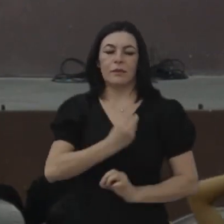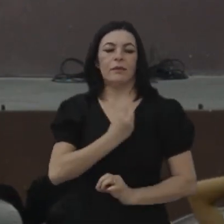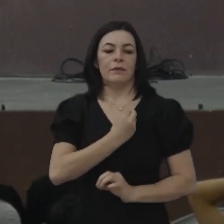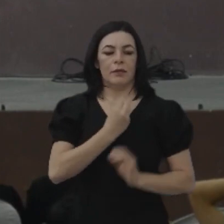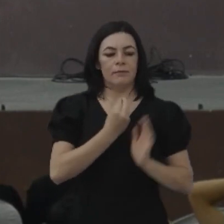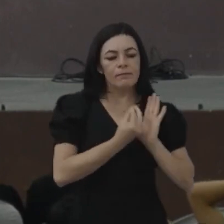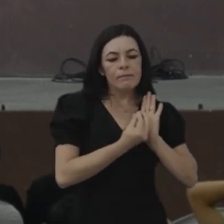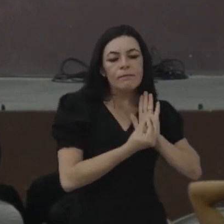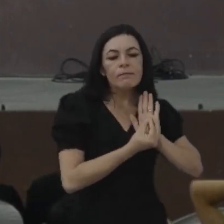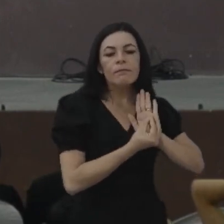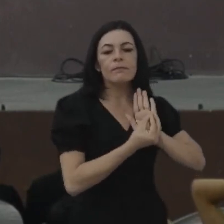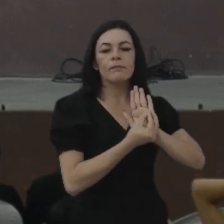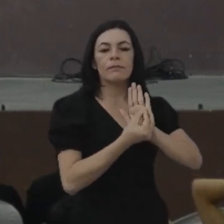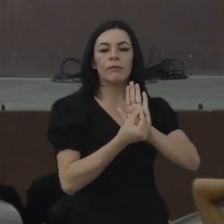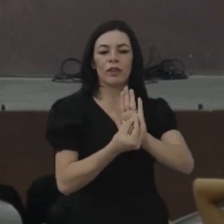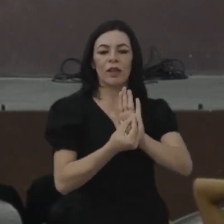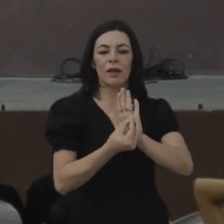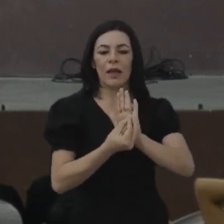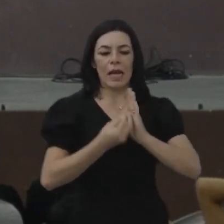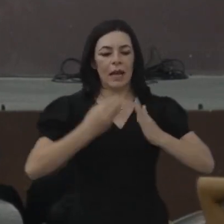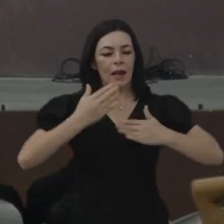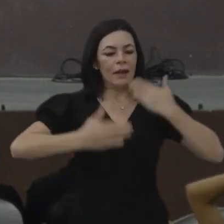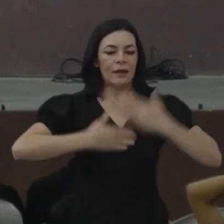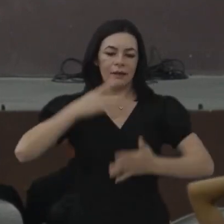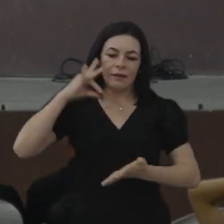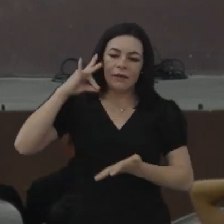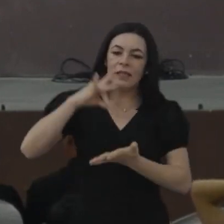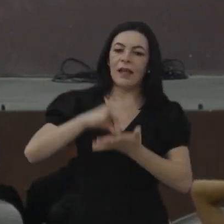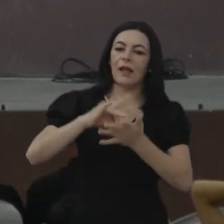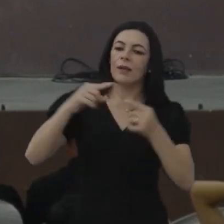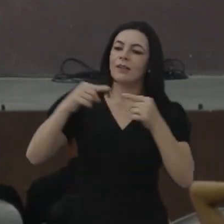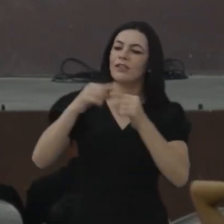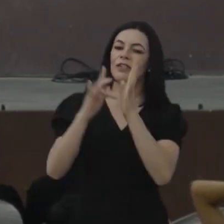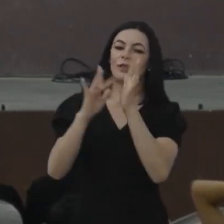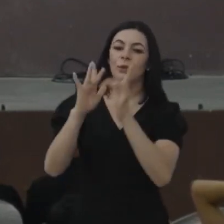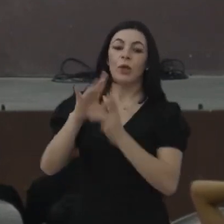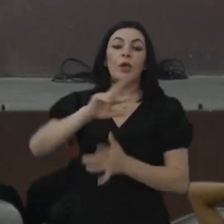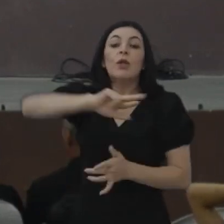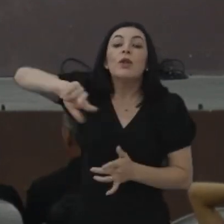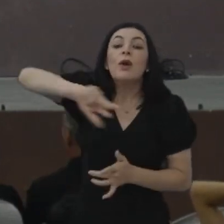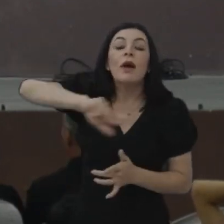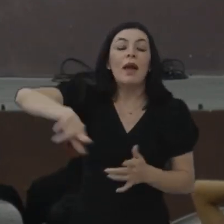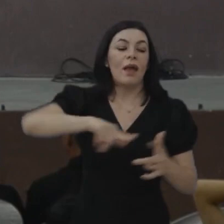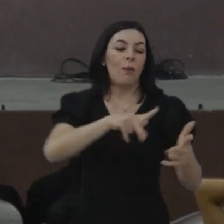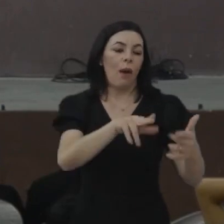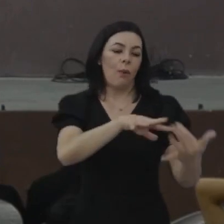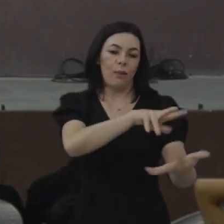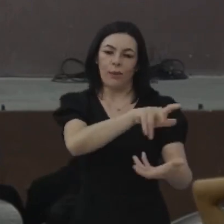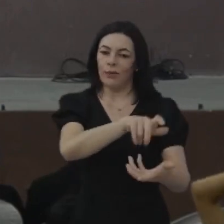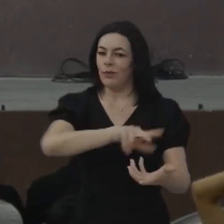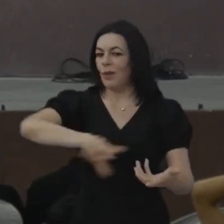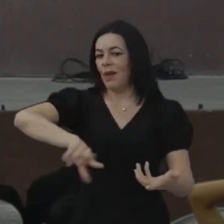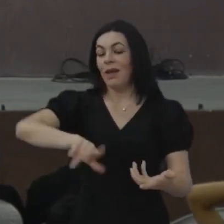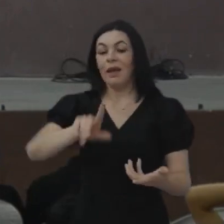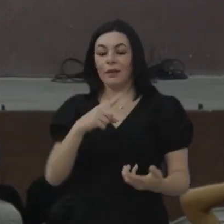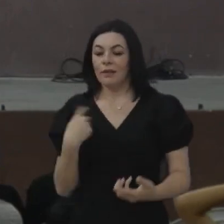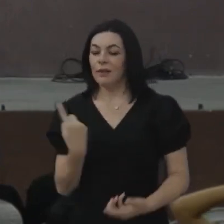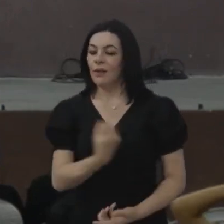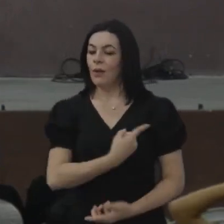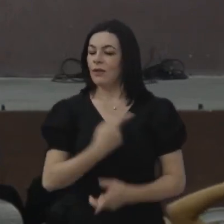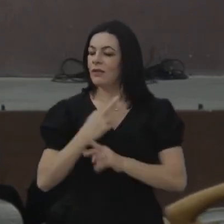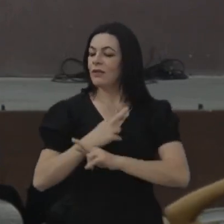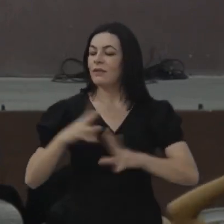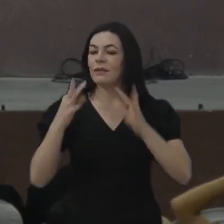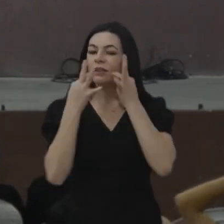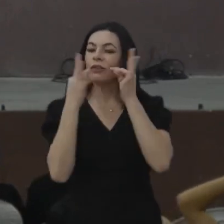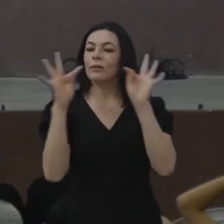mundo que a verdadeira alegria está em Cristo e não no que o mundo acha, não no que o mundo acredita. Nós somos o sal. Colossenses